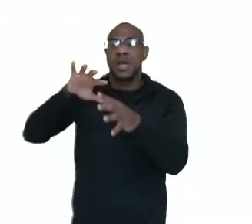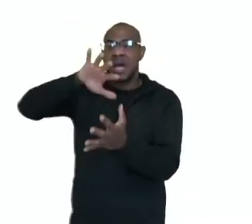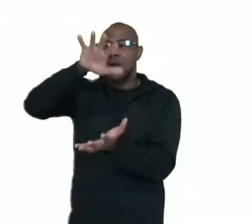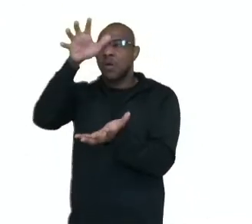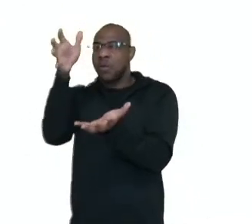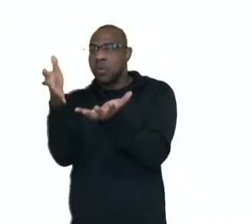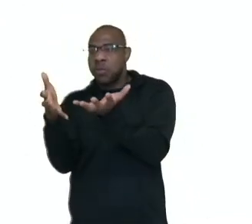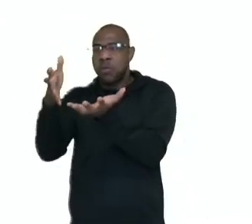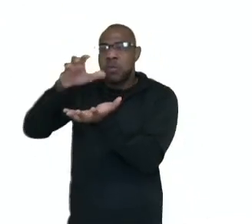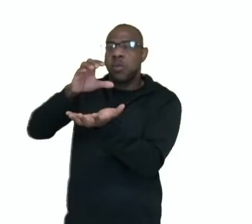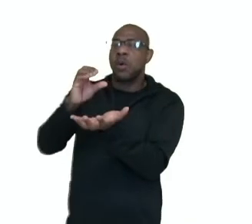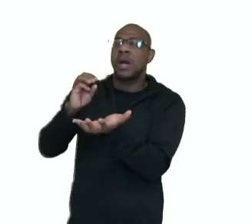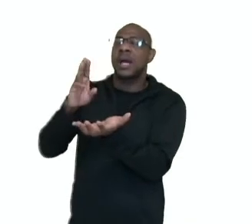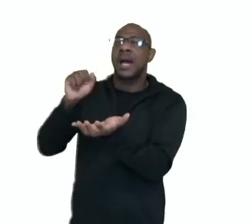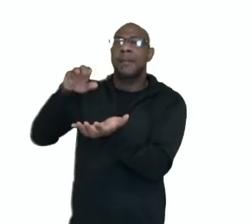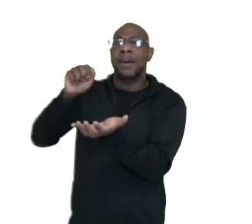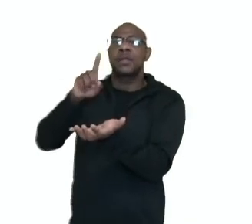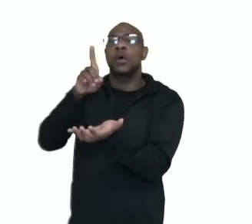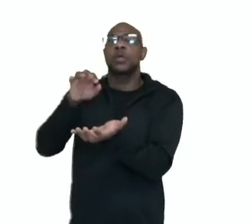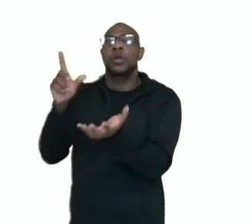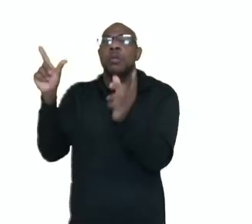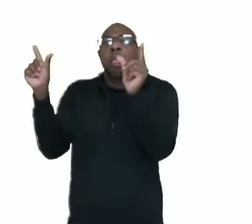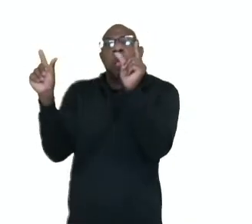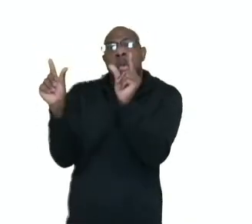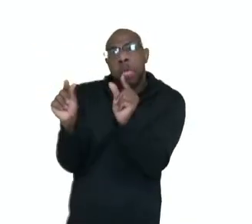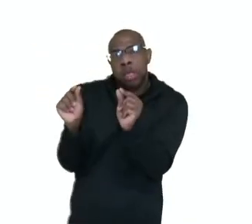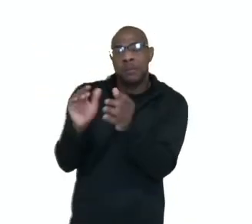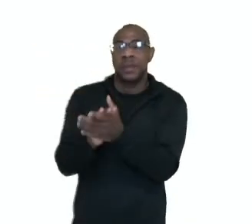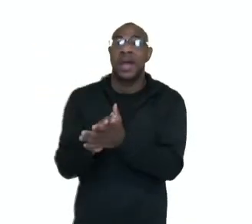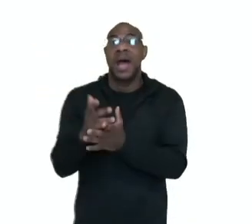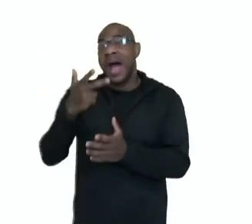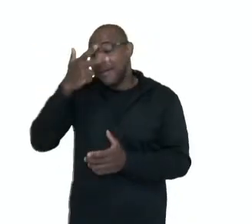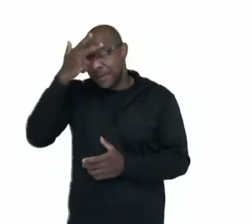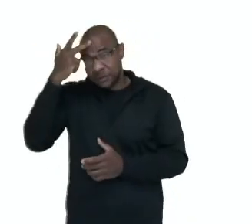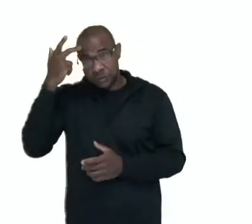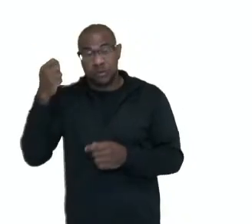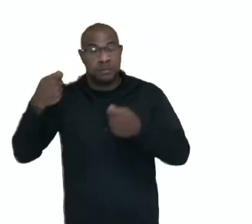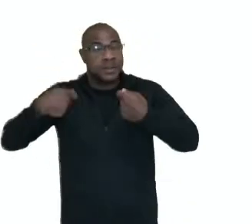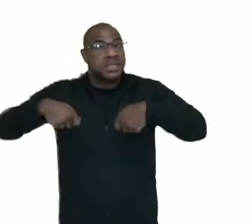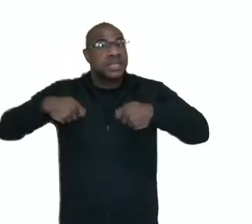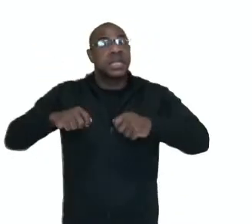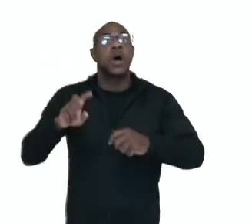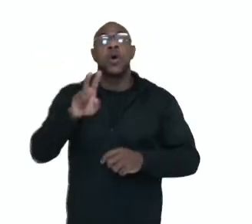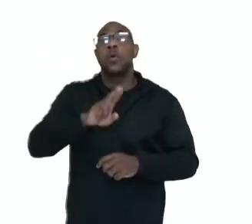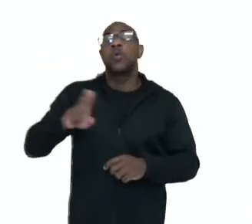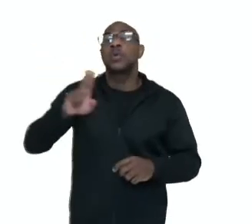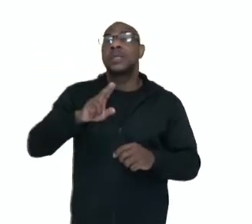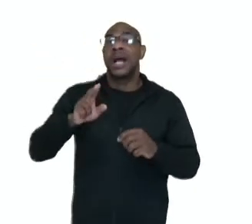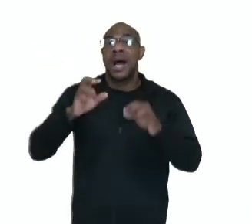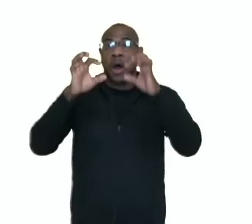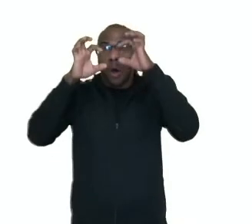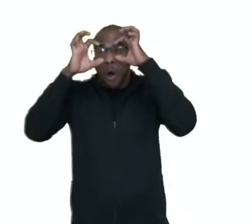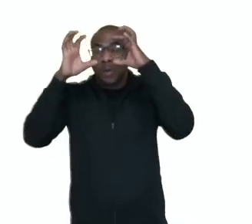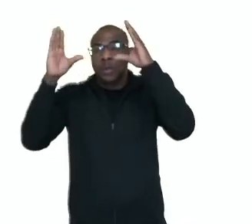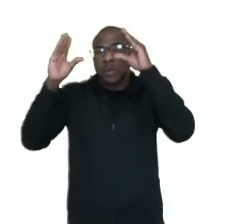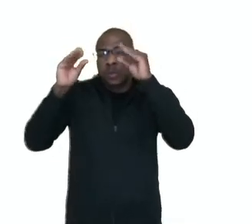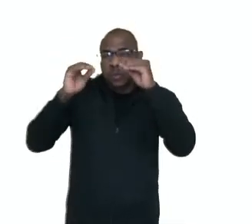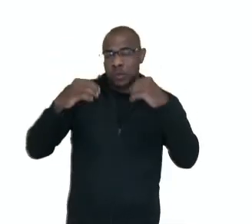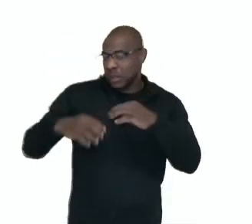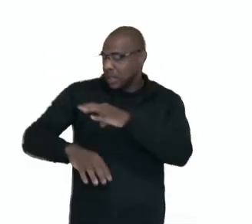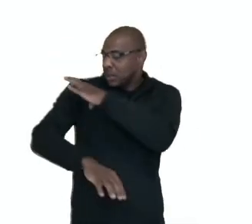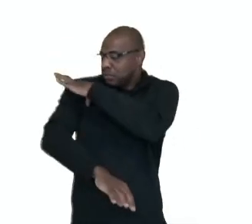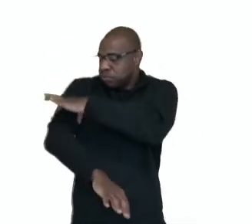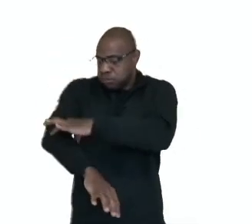de ozônio. As pessoas foram orientadas a usar óculos escuros, camisetas de mangas longas e